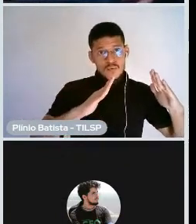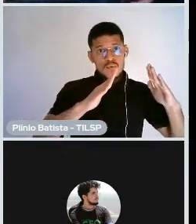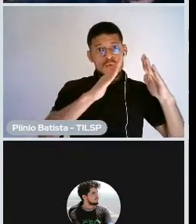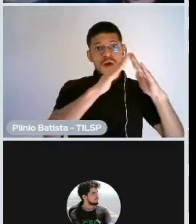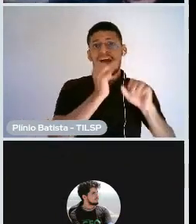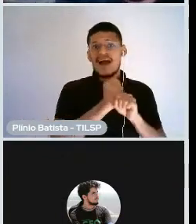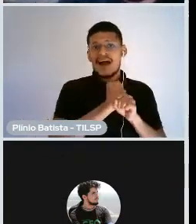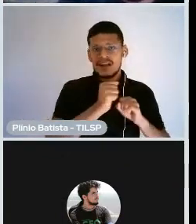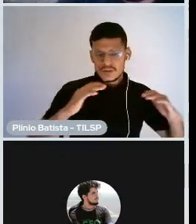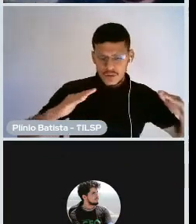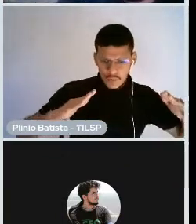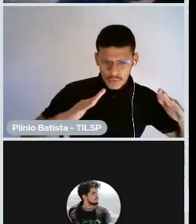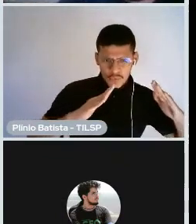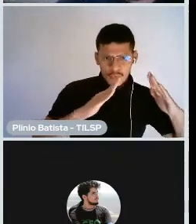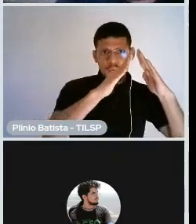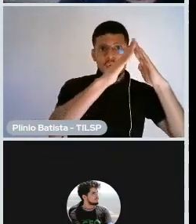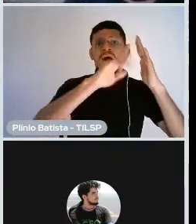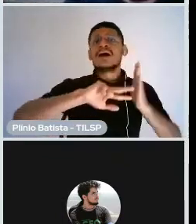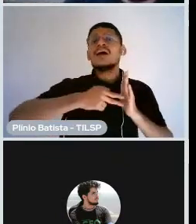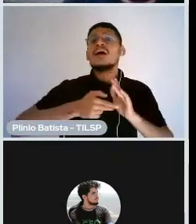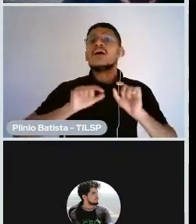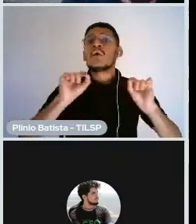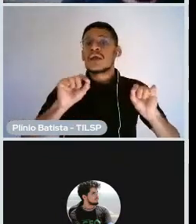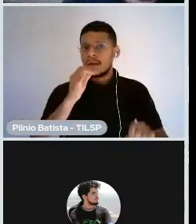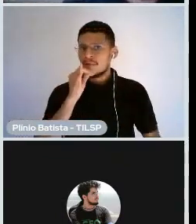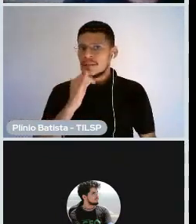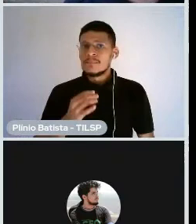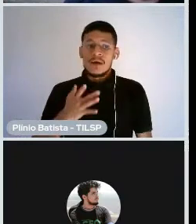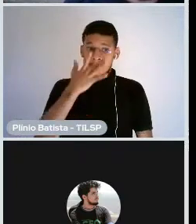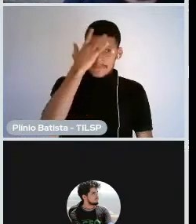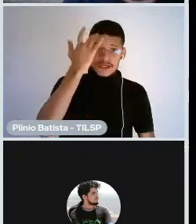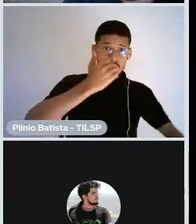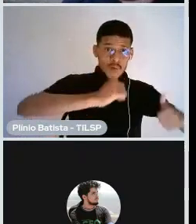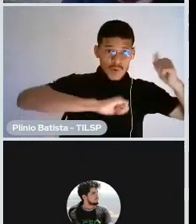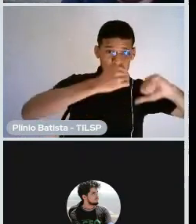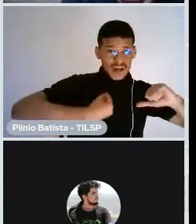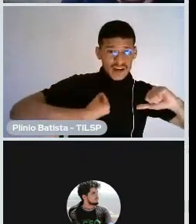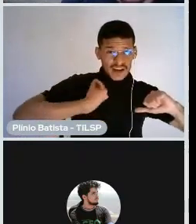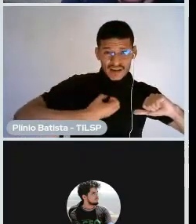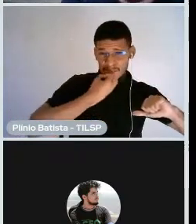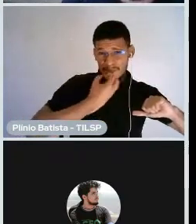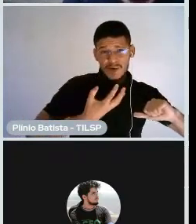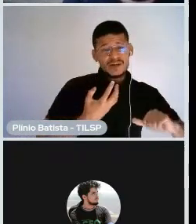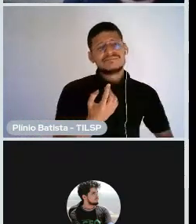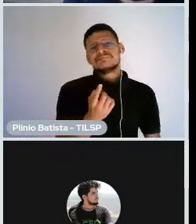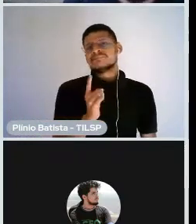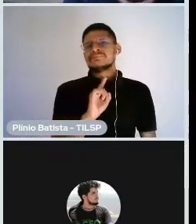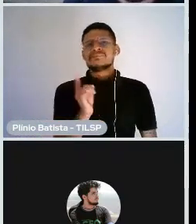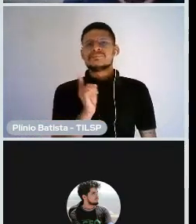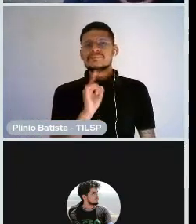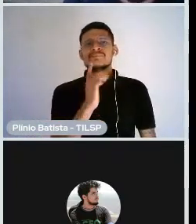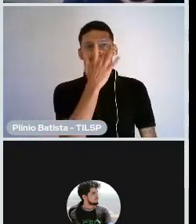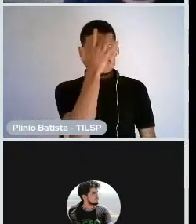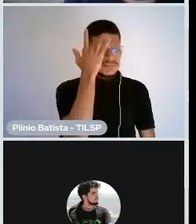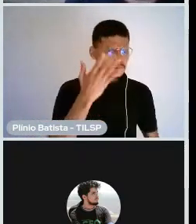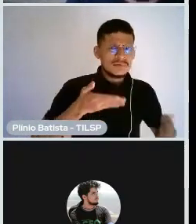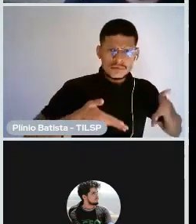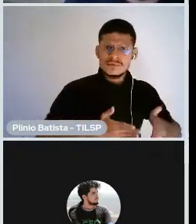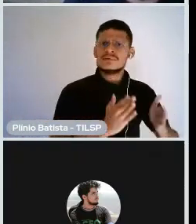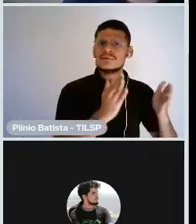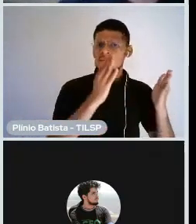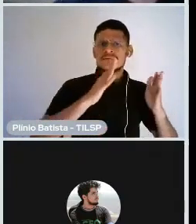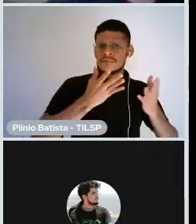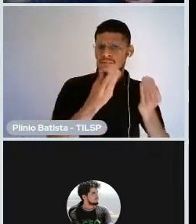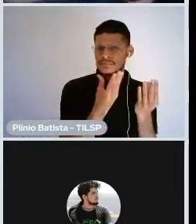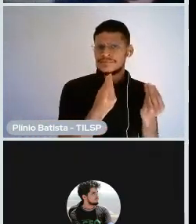anos. Isso significa o quê? Que as pessoas não têm uma qualidade de vida tão boa, por exemplo. Ela nasce bastante gente, mas as pessoas não